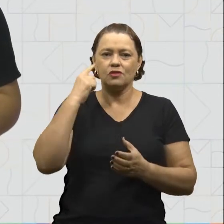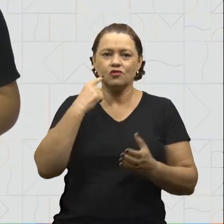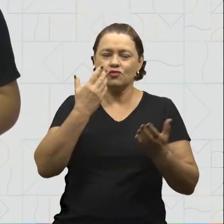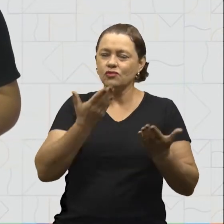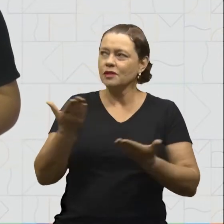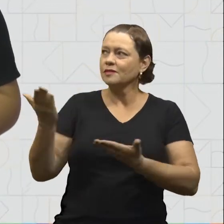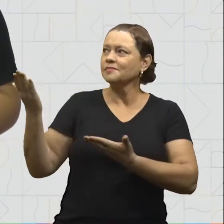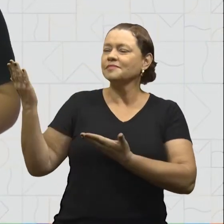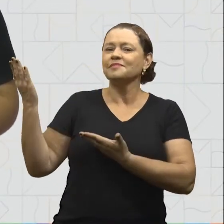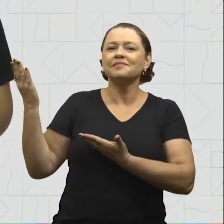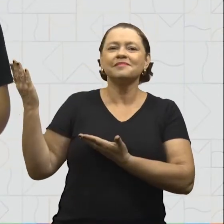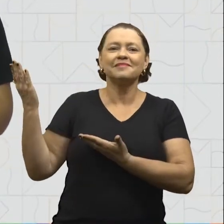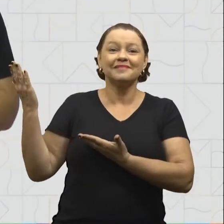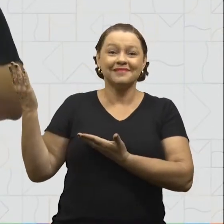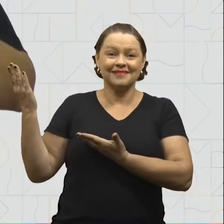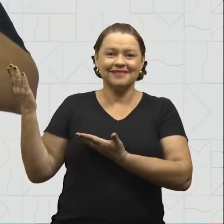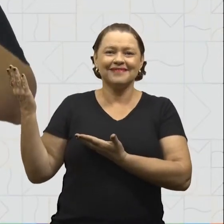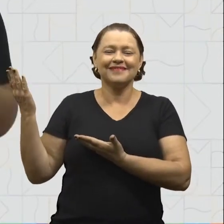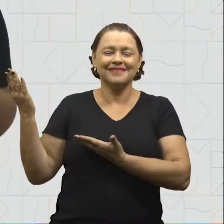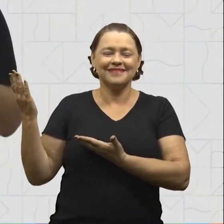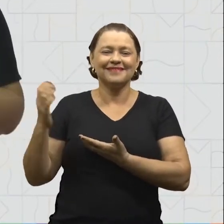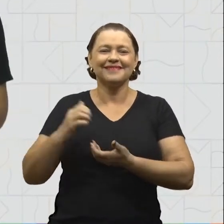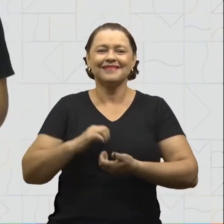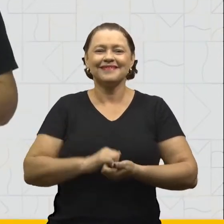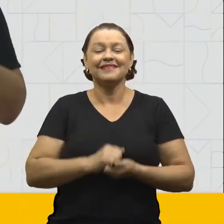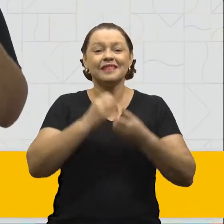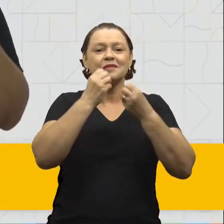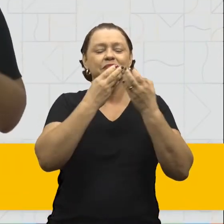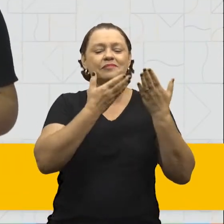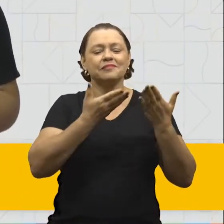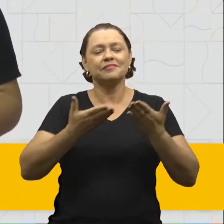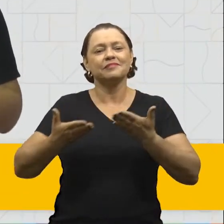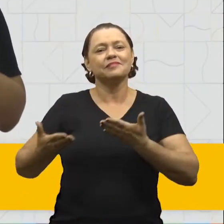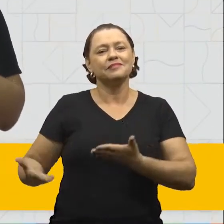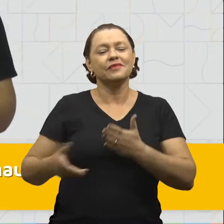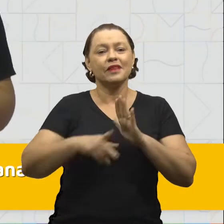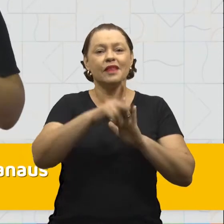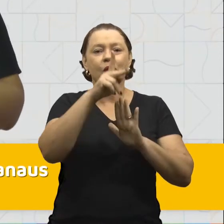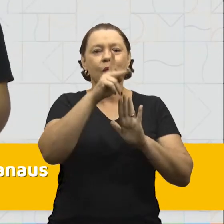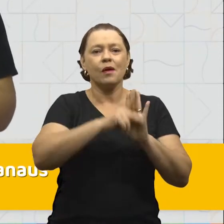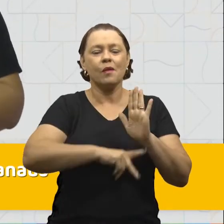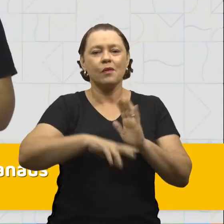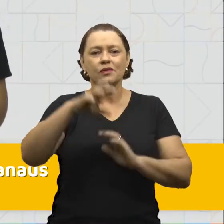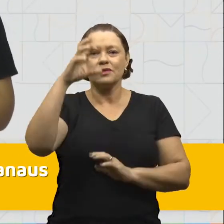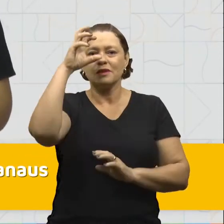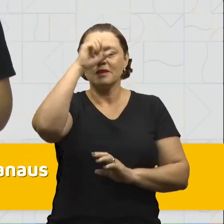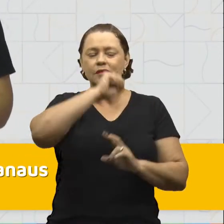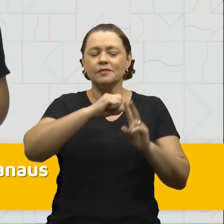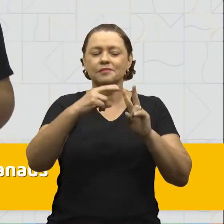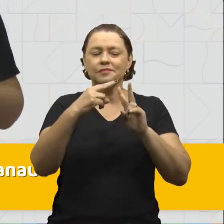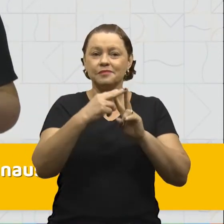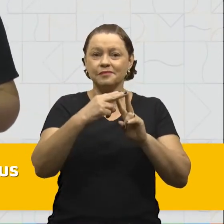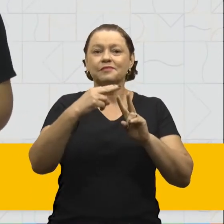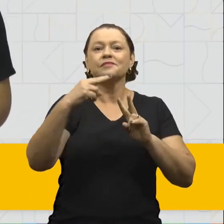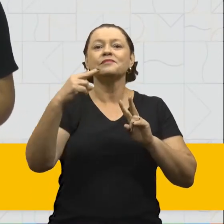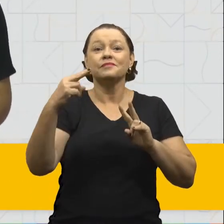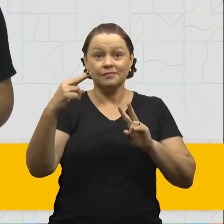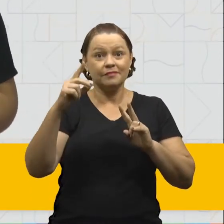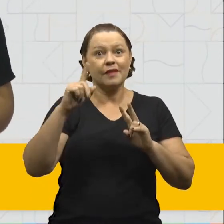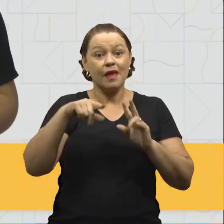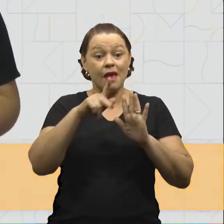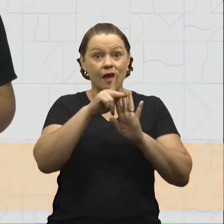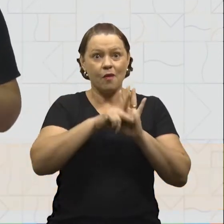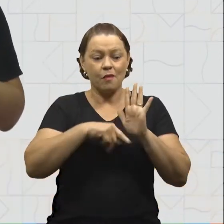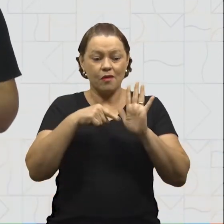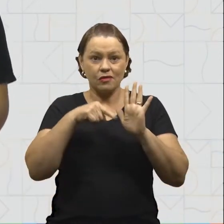comunidade surda é... Muito bem-vindo ao projeto Aprender Além da Escola, um projeto do